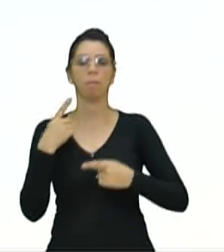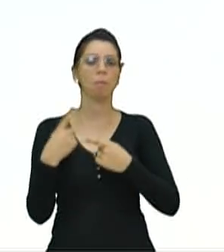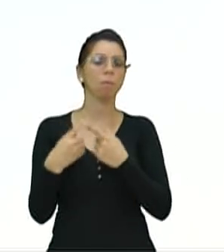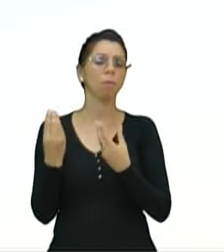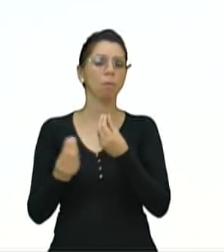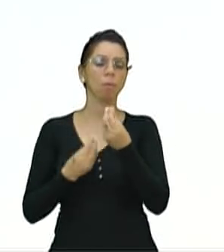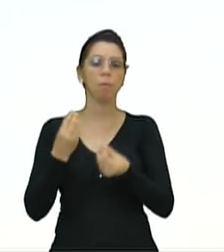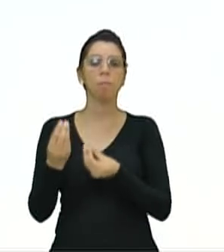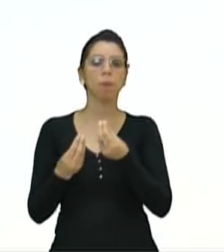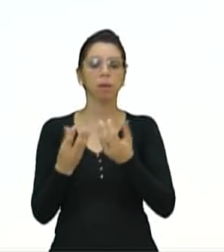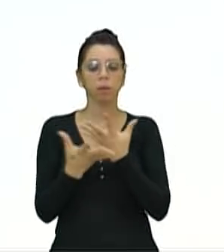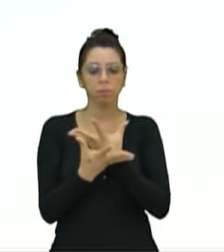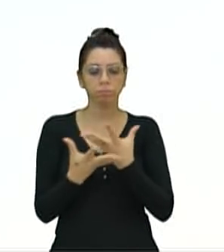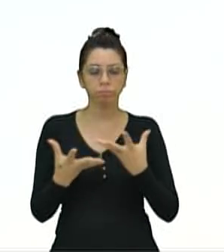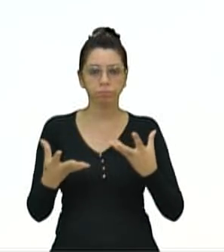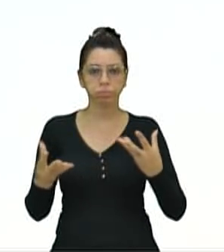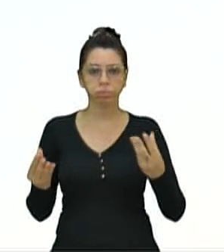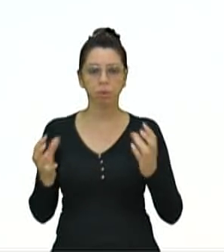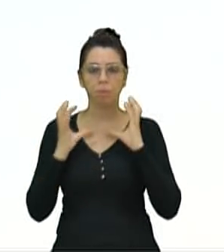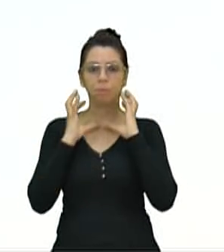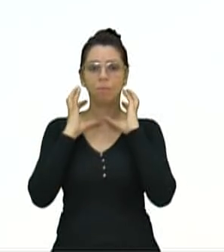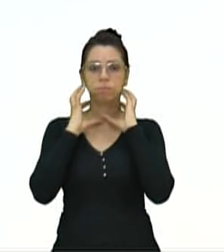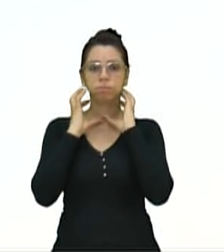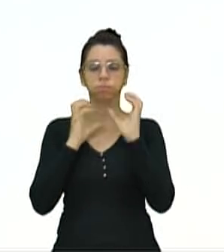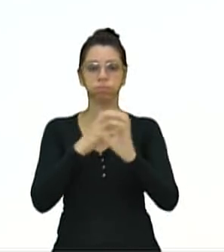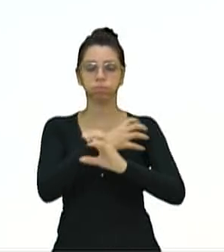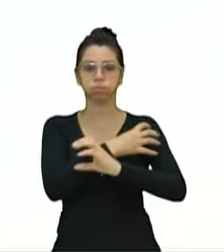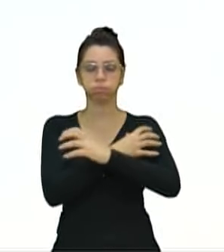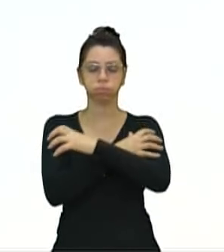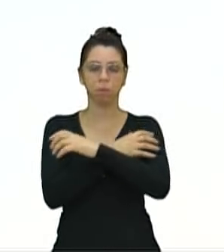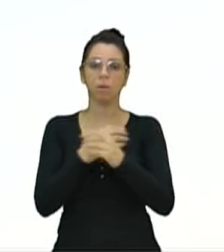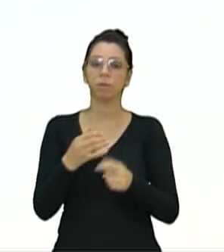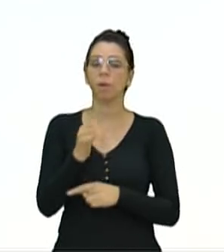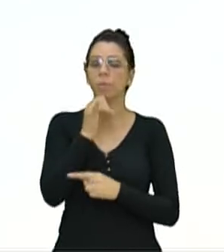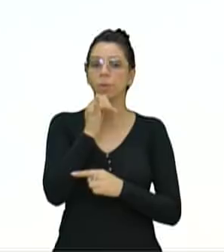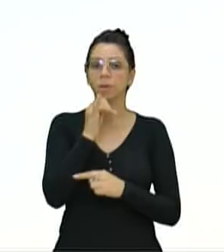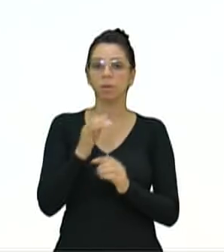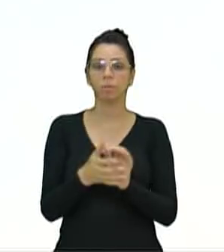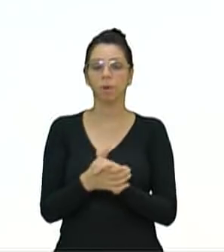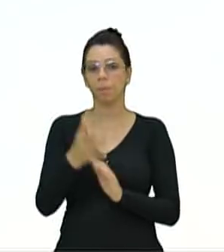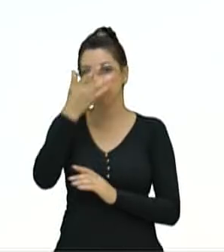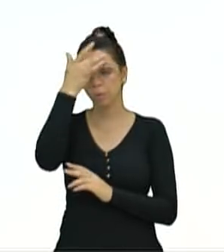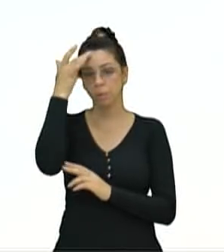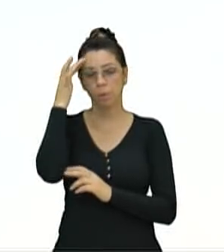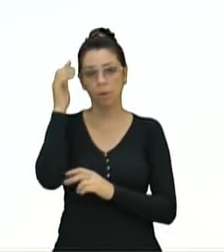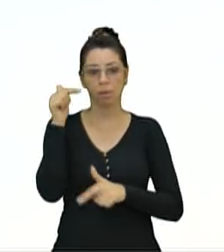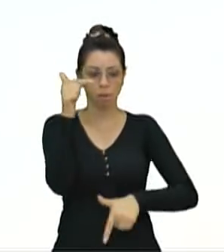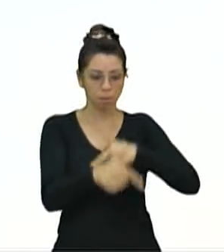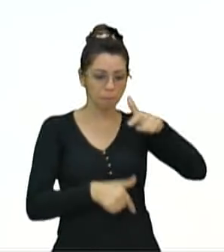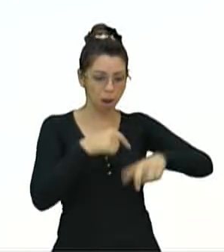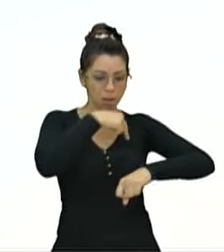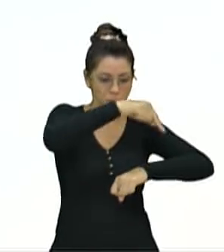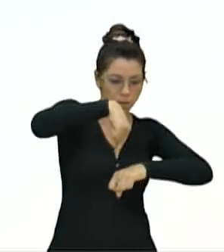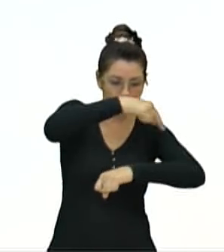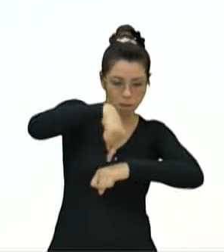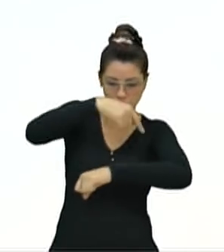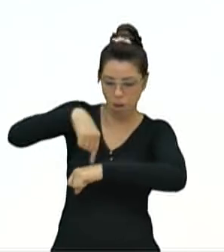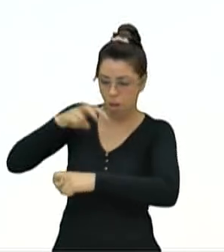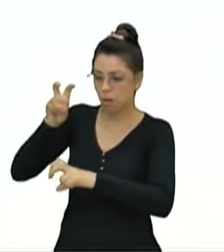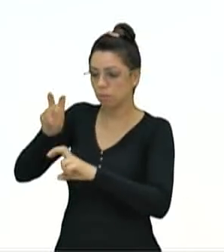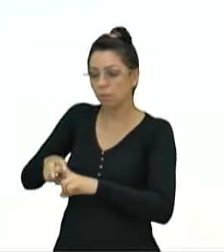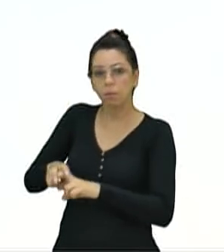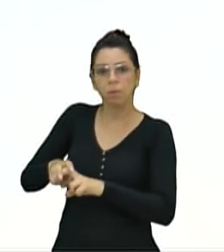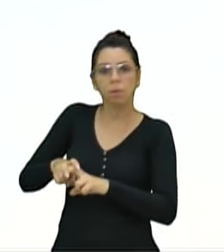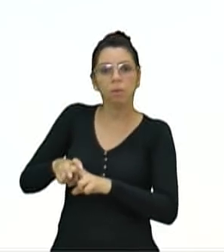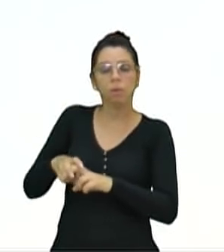combater, tá, esse inchaço, em especial para aquela pessoa que trabalha horas e horas sentadas, tá? É fazer caminhada